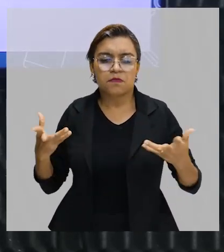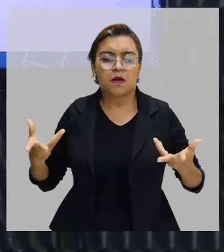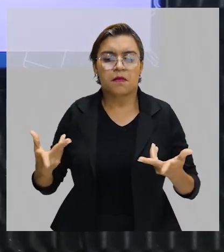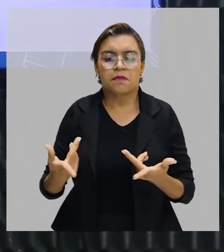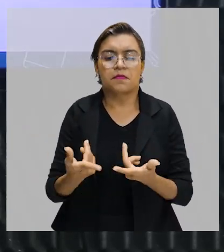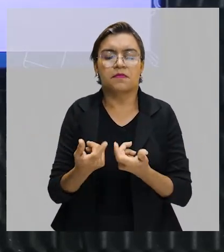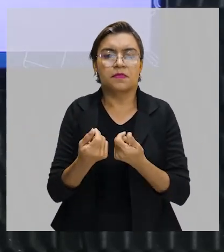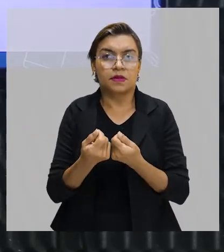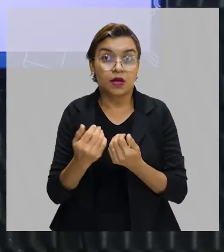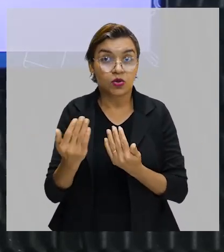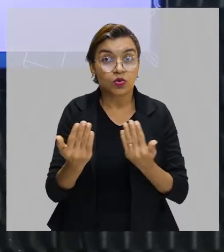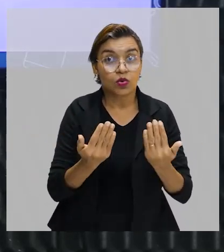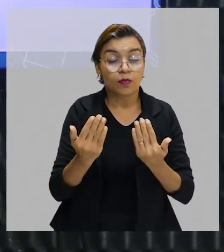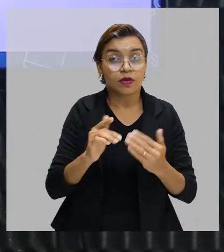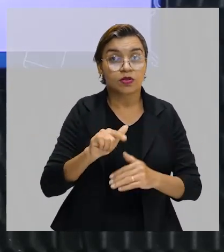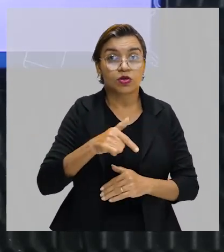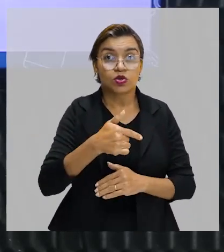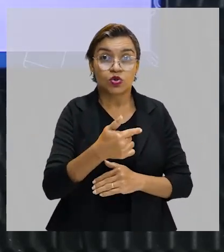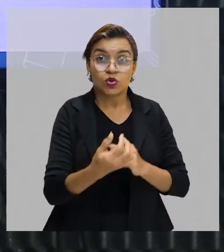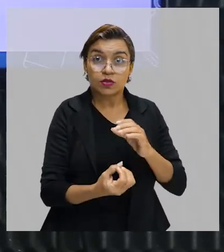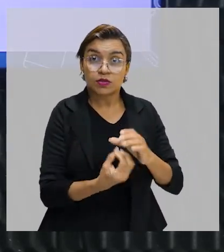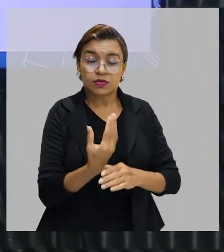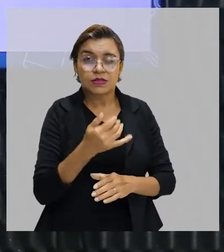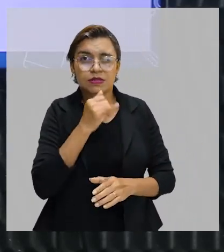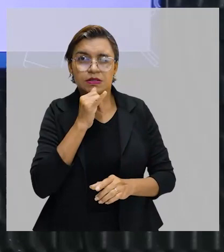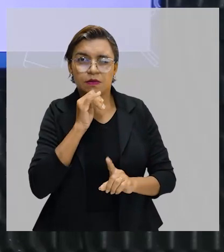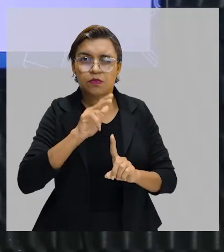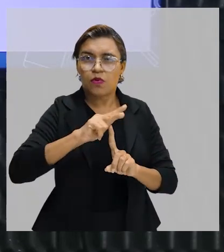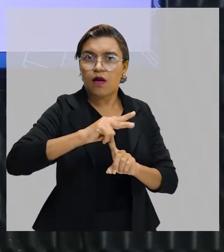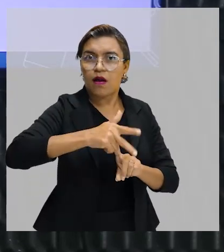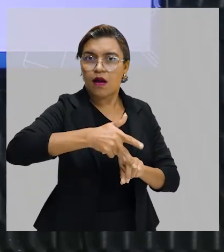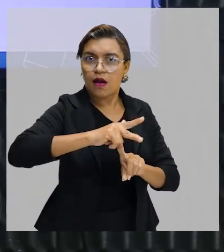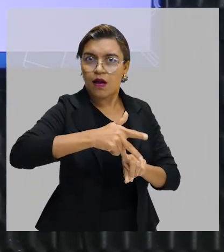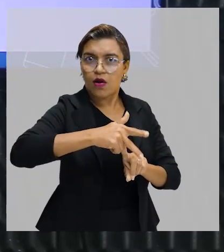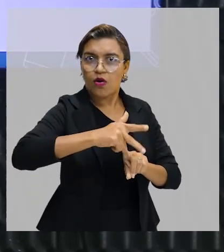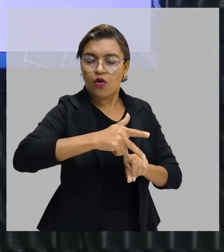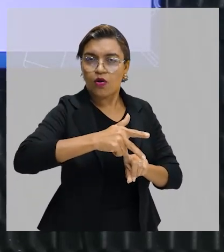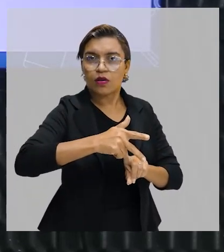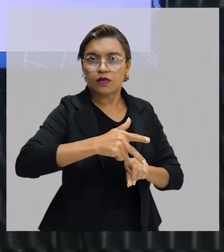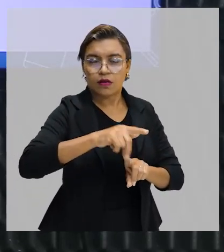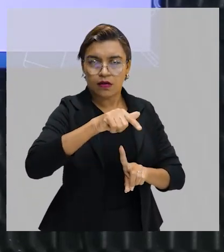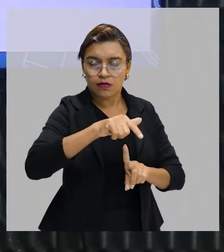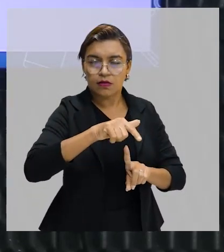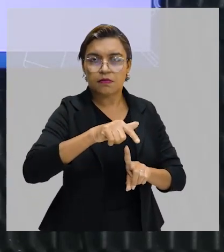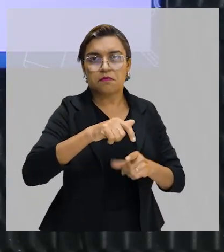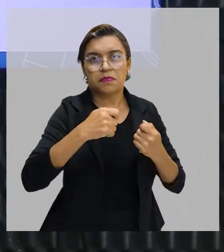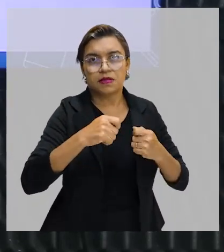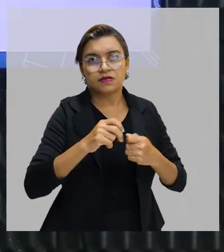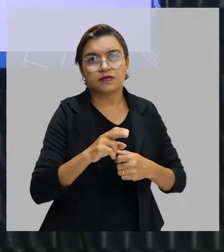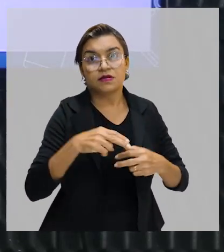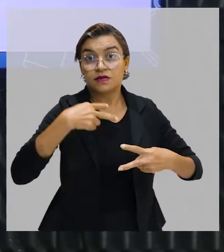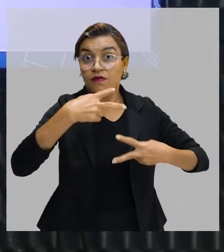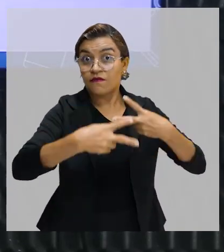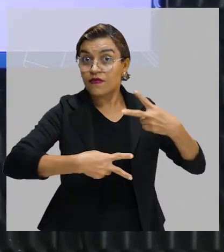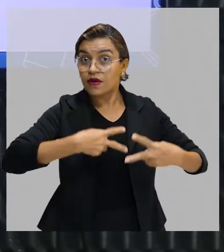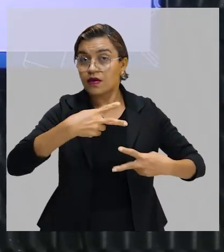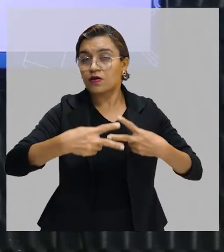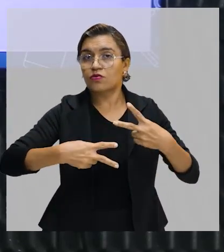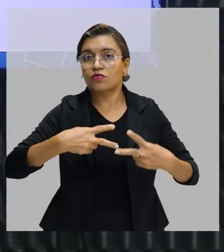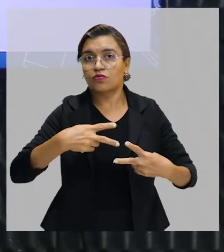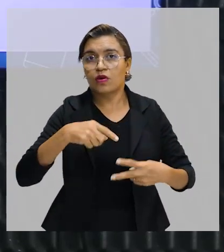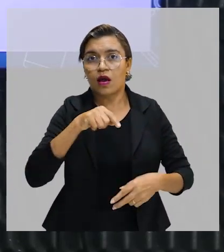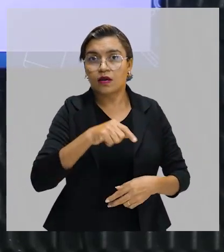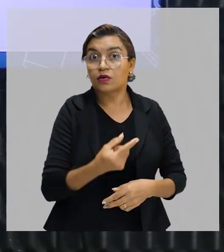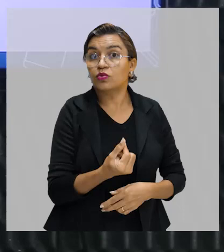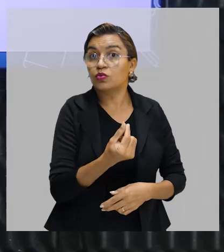outras fontes de energia, como por exemplo a eólica, que depende aí dos ventos, certo? E tem custo final menor que